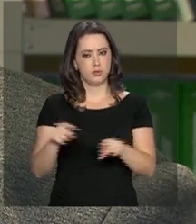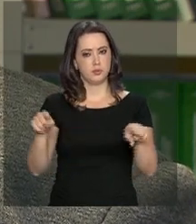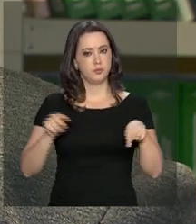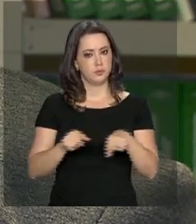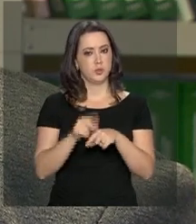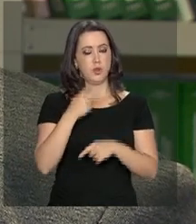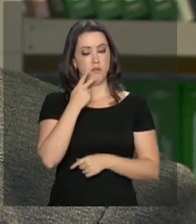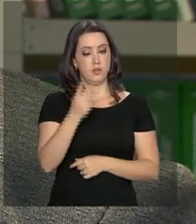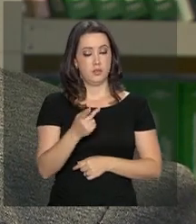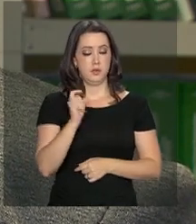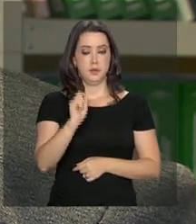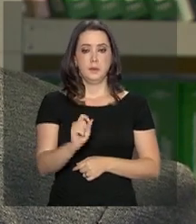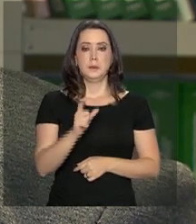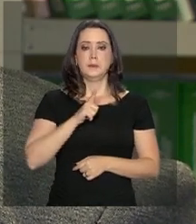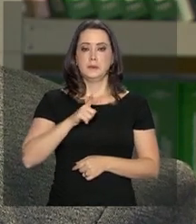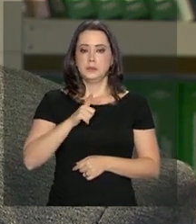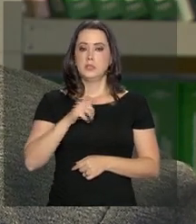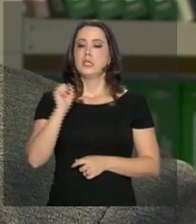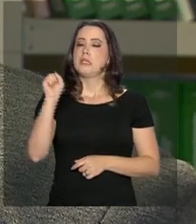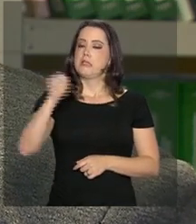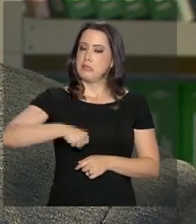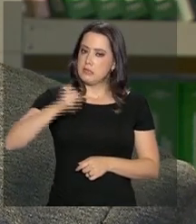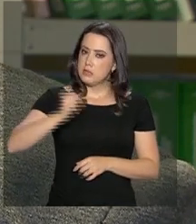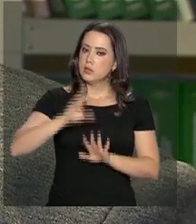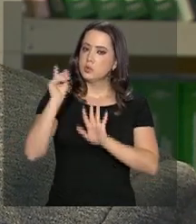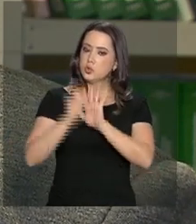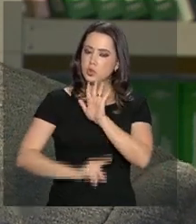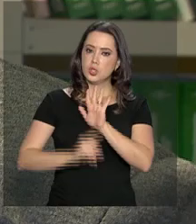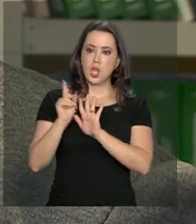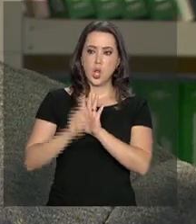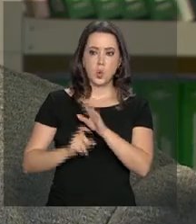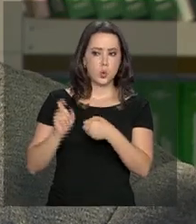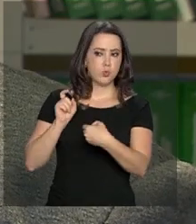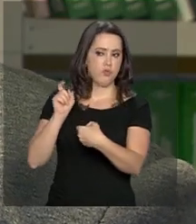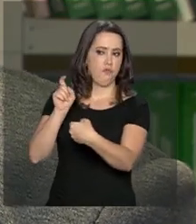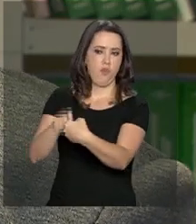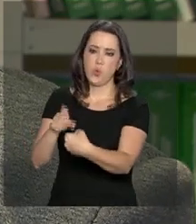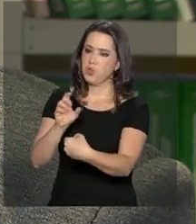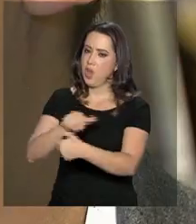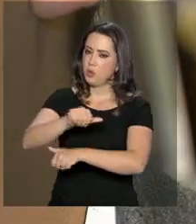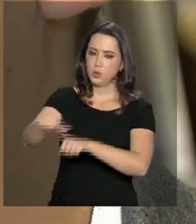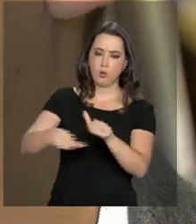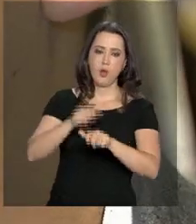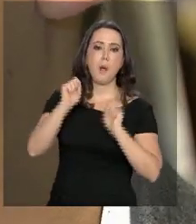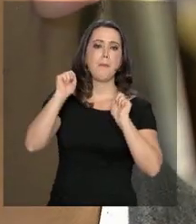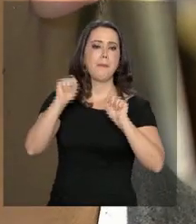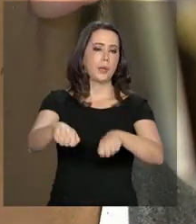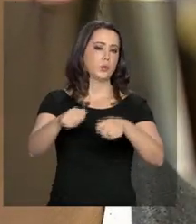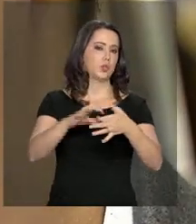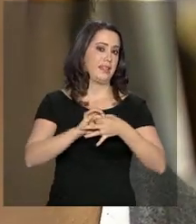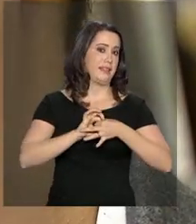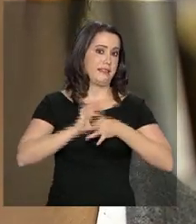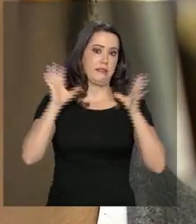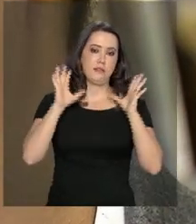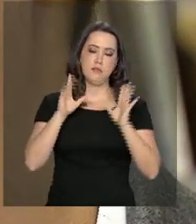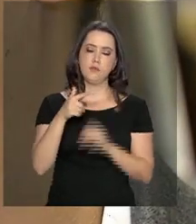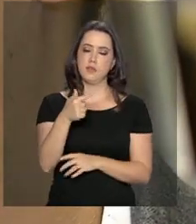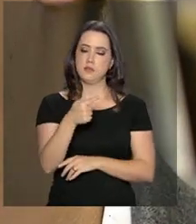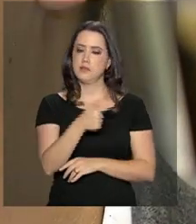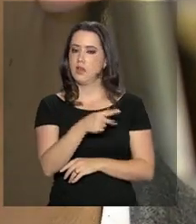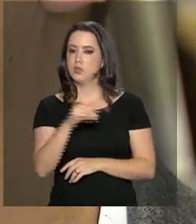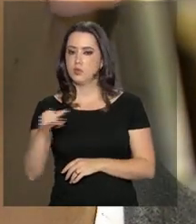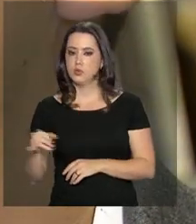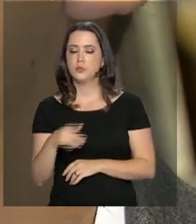nós dissemos, que o consumidor tem direito sem ter que motivar. Se ele quer trocar, ele pode trocar. O diretor também dá algumas